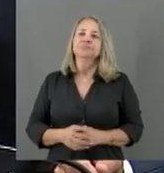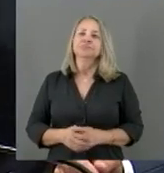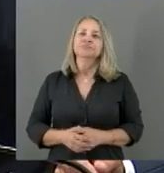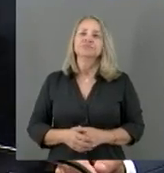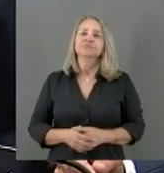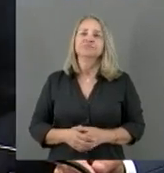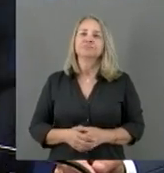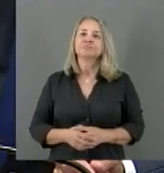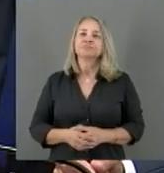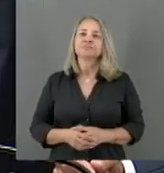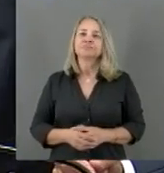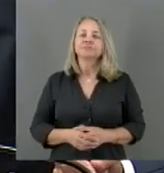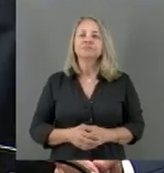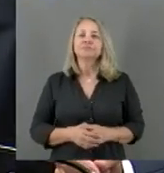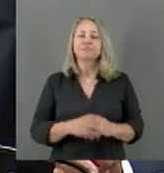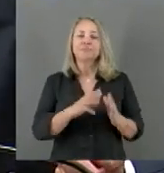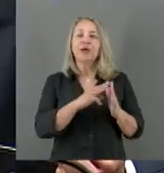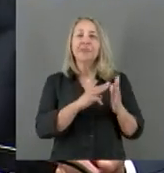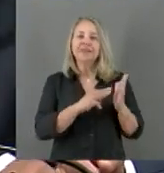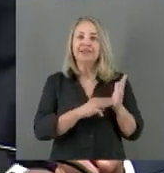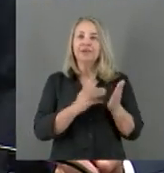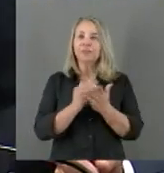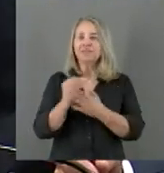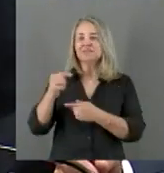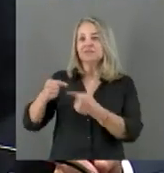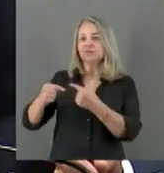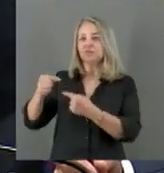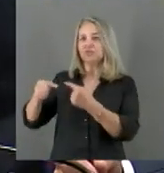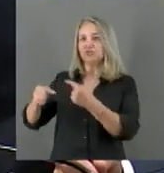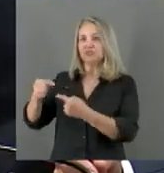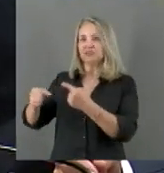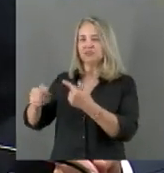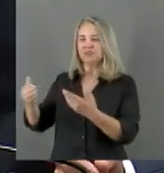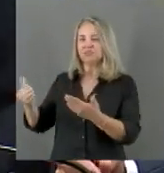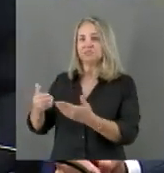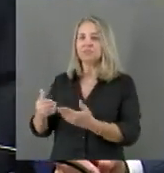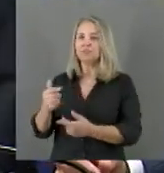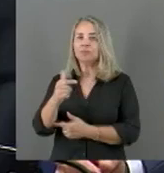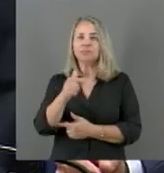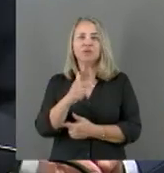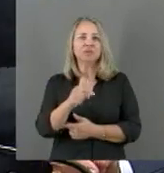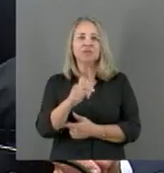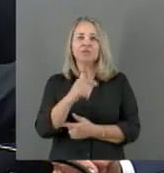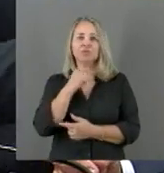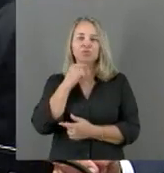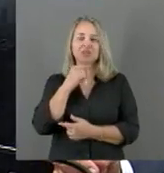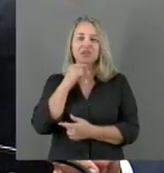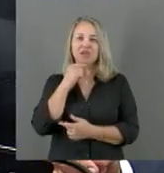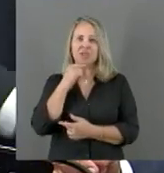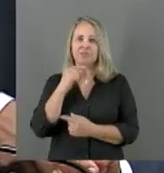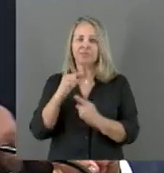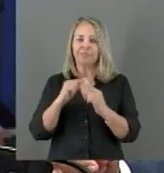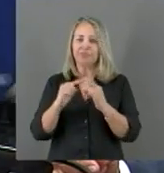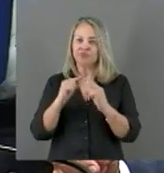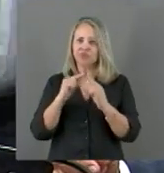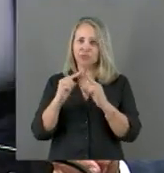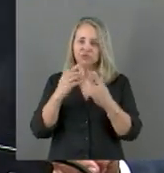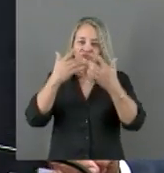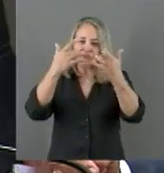A matéria está em discussão. Não havendo mais quem queira